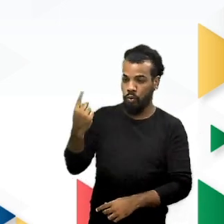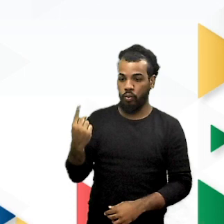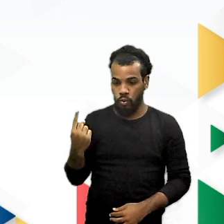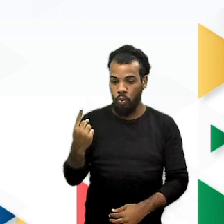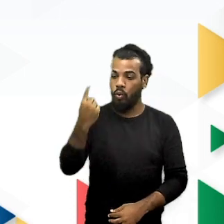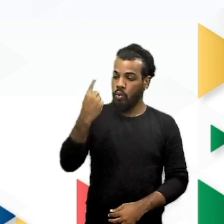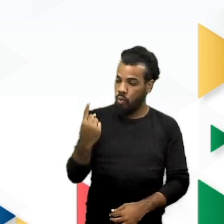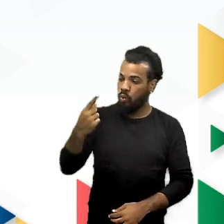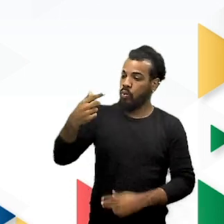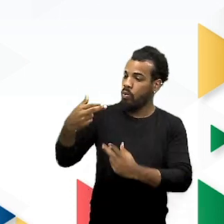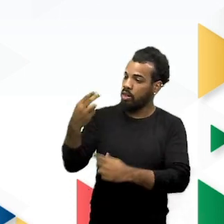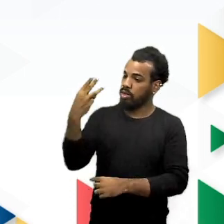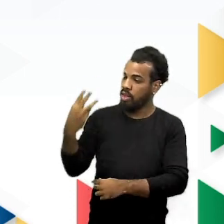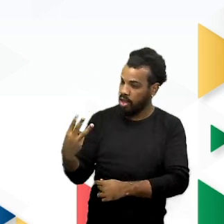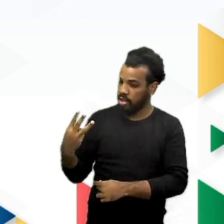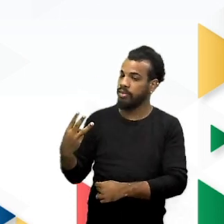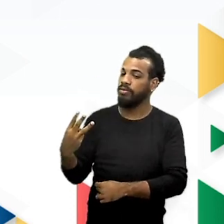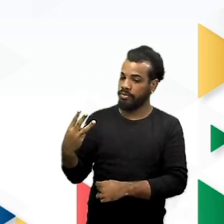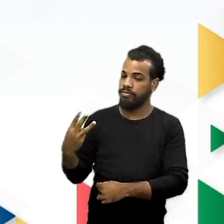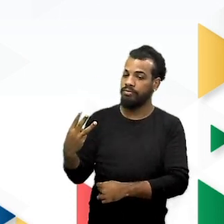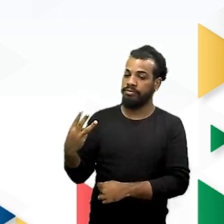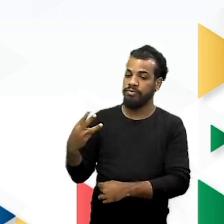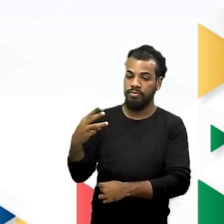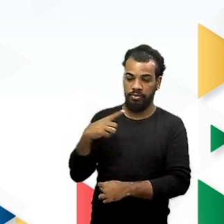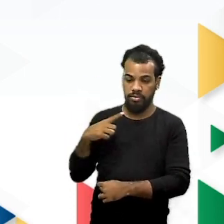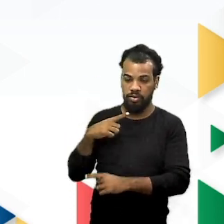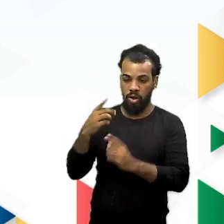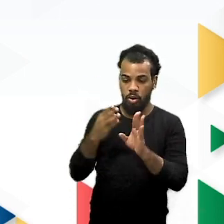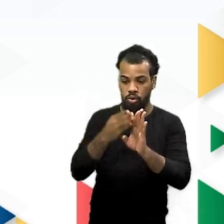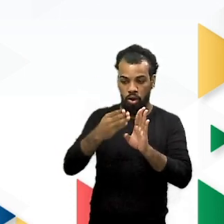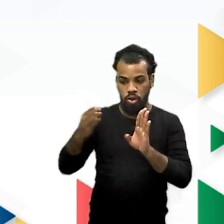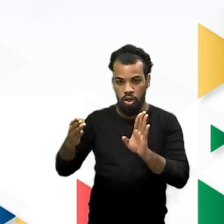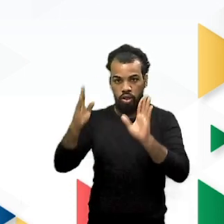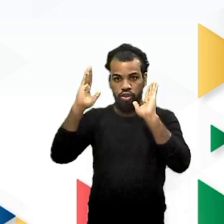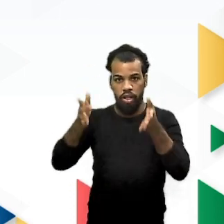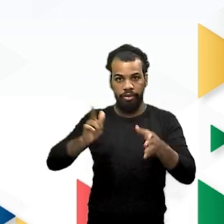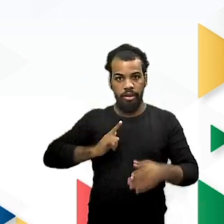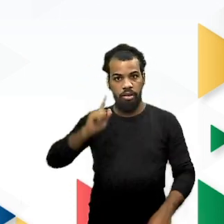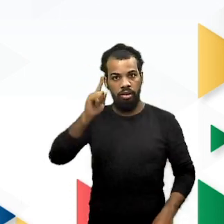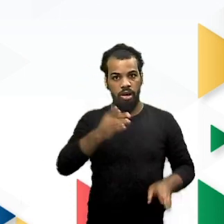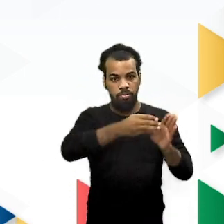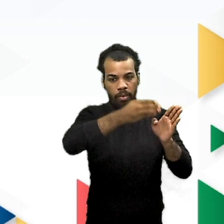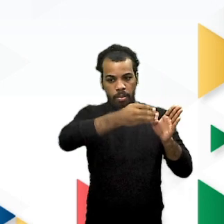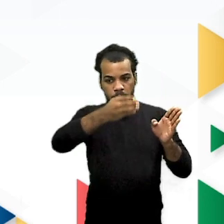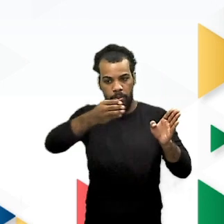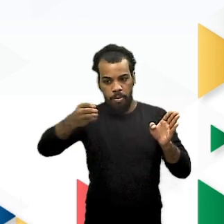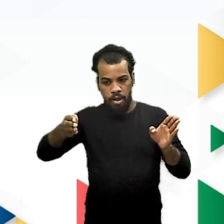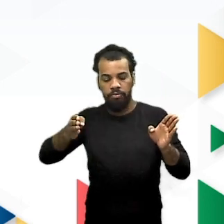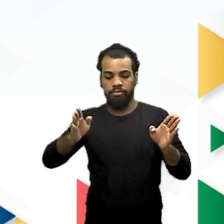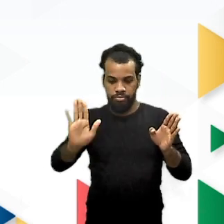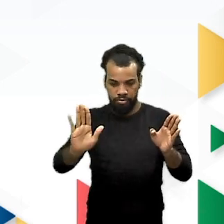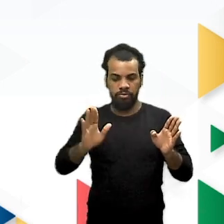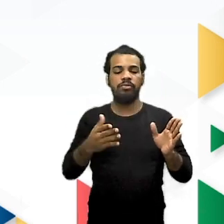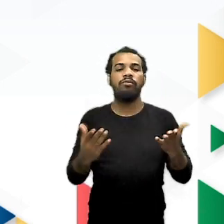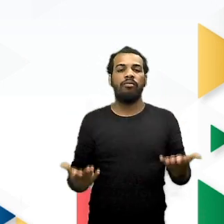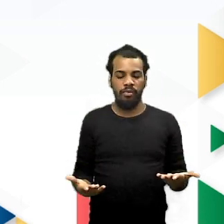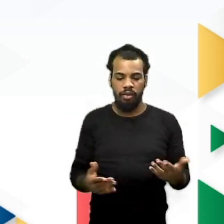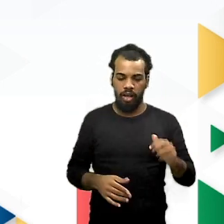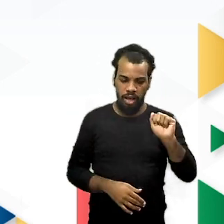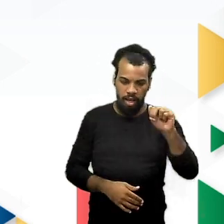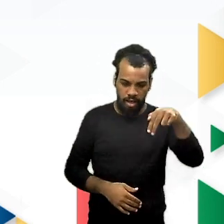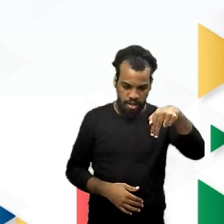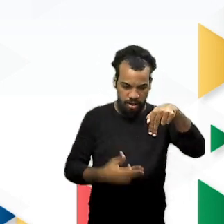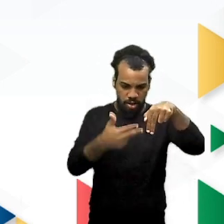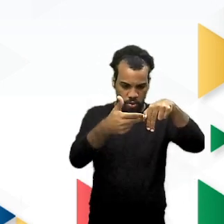3, construa os 4 primeiros termos. Olha, a sequência foi dada. Presta atenção. AN é igual a